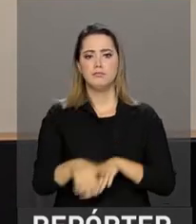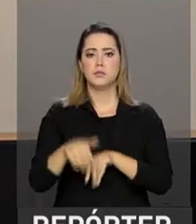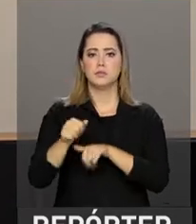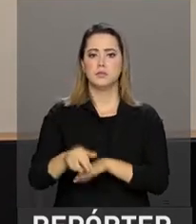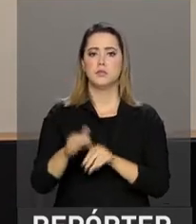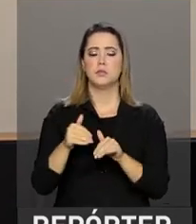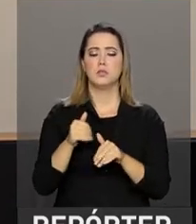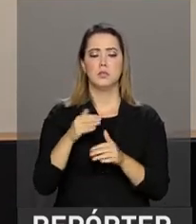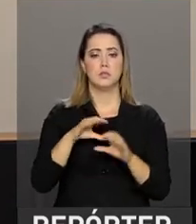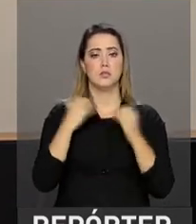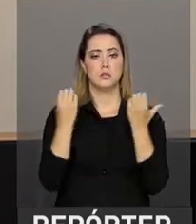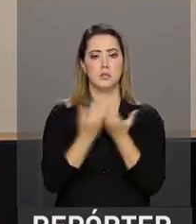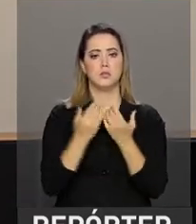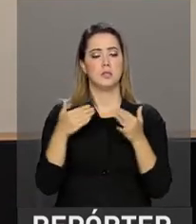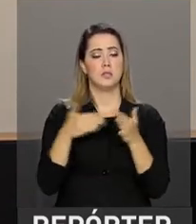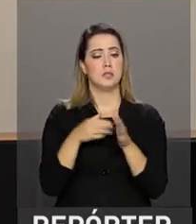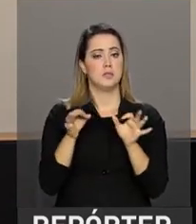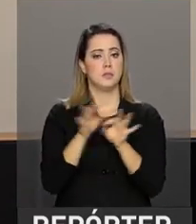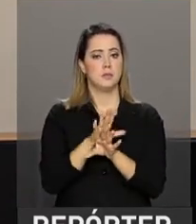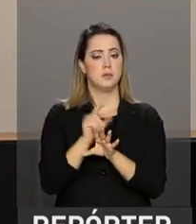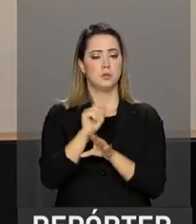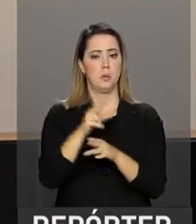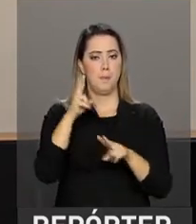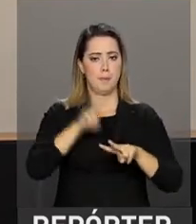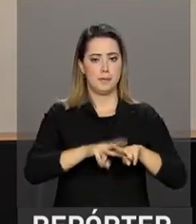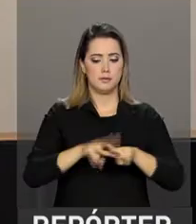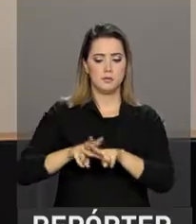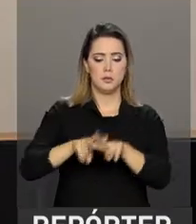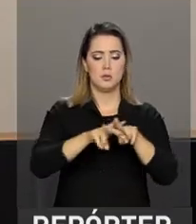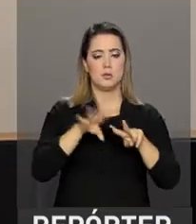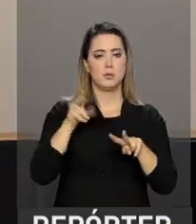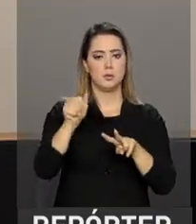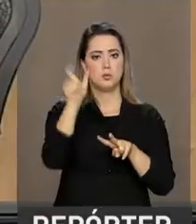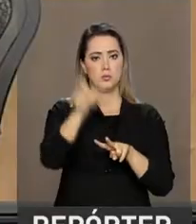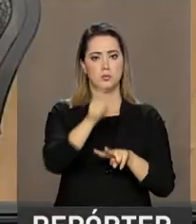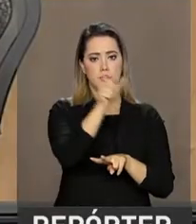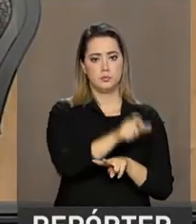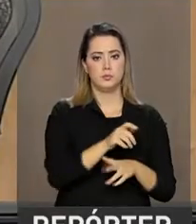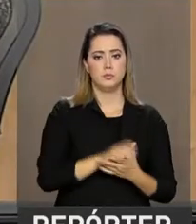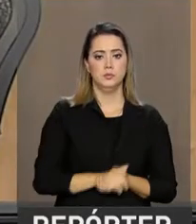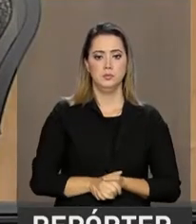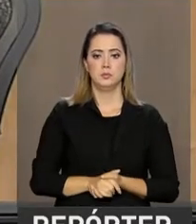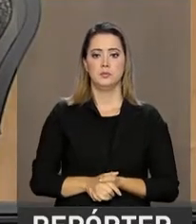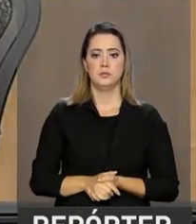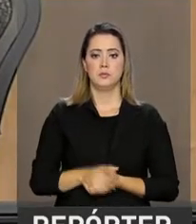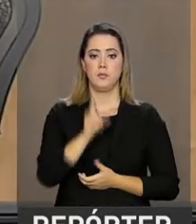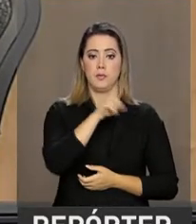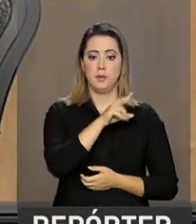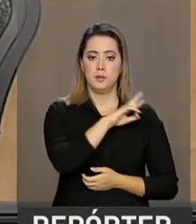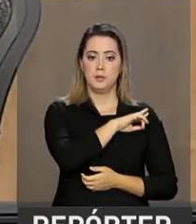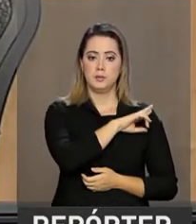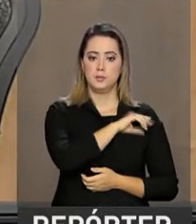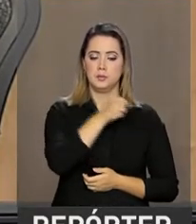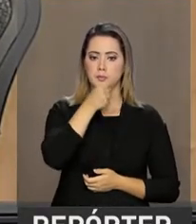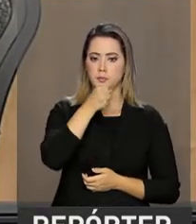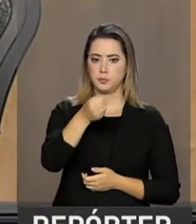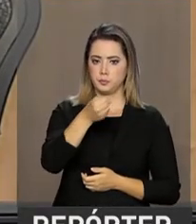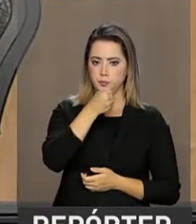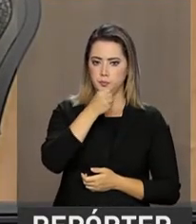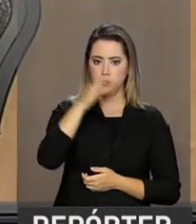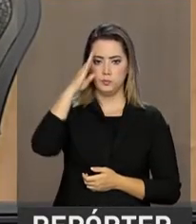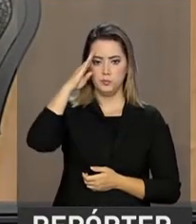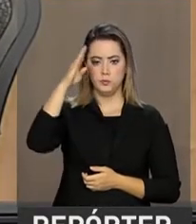comunidades até que todos os mandados de prisão sejam cumpridos pela polícia. O porta-voz do Comando Militar do Leste falou